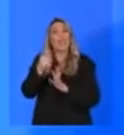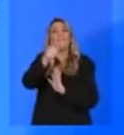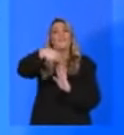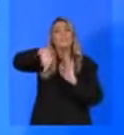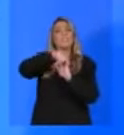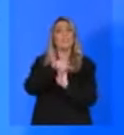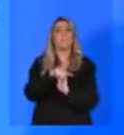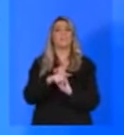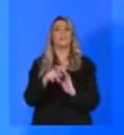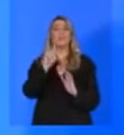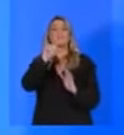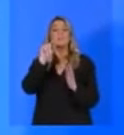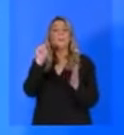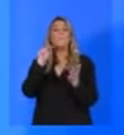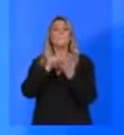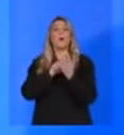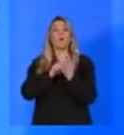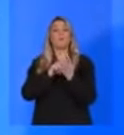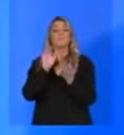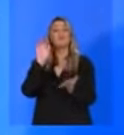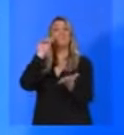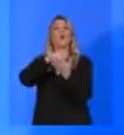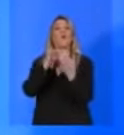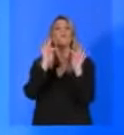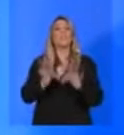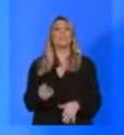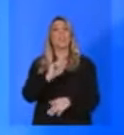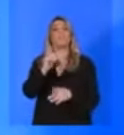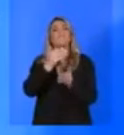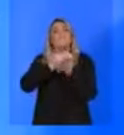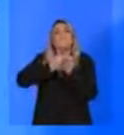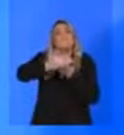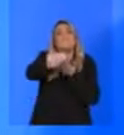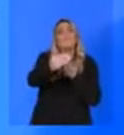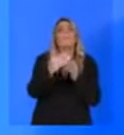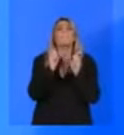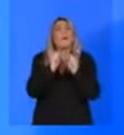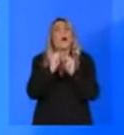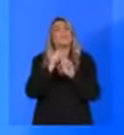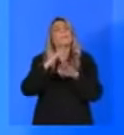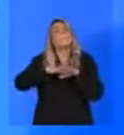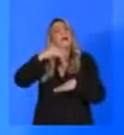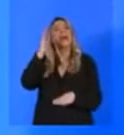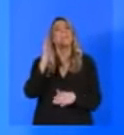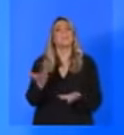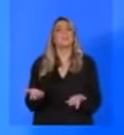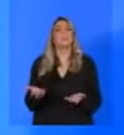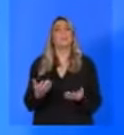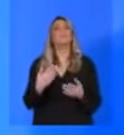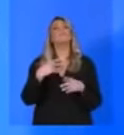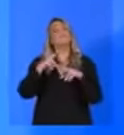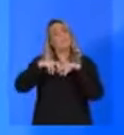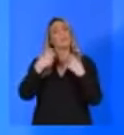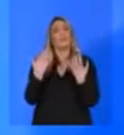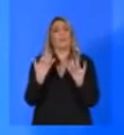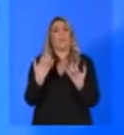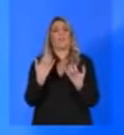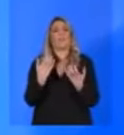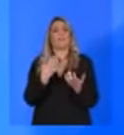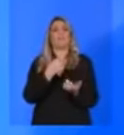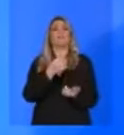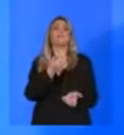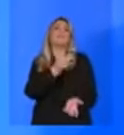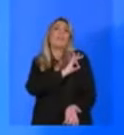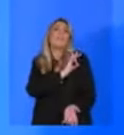faça disso um ponto de chegada e sim um ponto de partida porque essa cidade pode muito mais e é por isso que eu quero ser prefeito para fazer ela